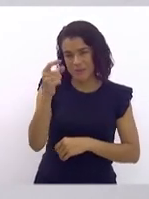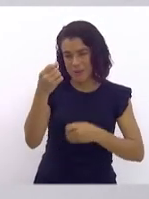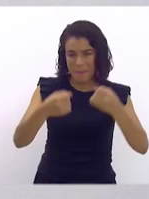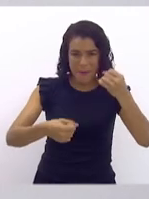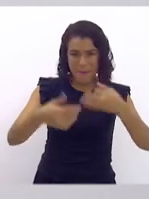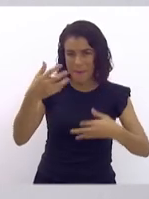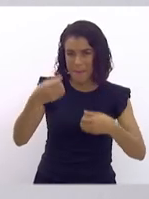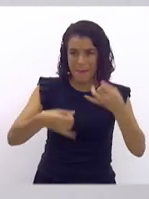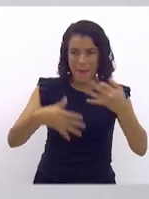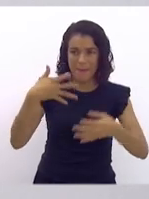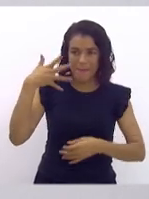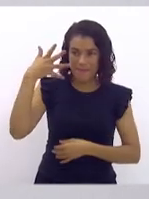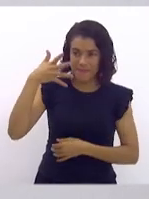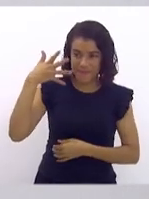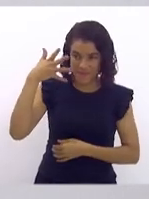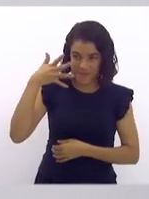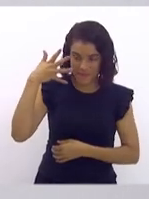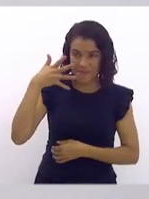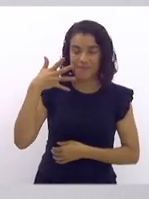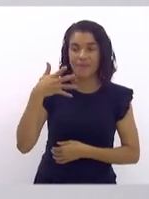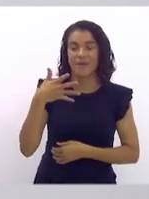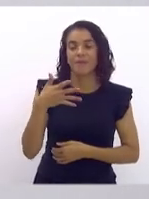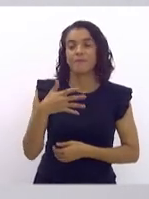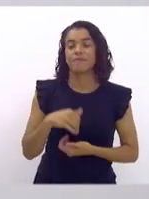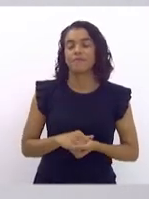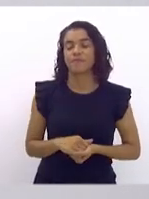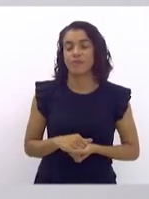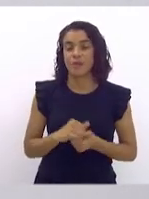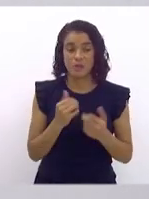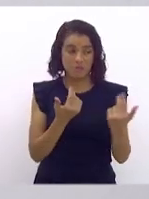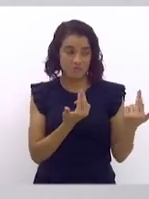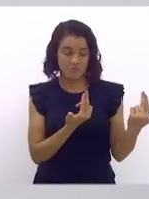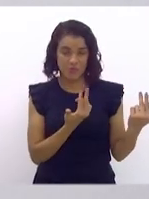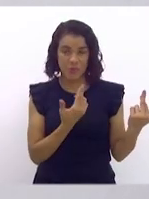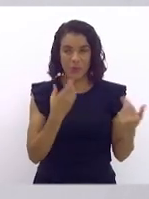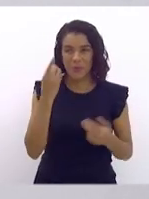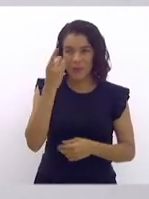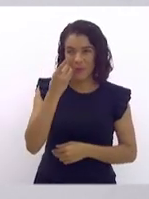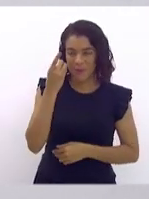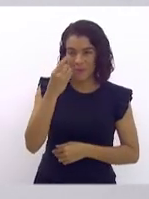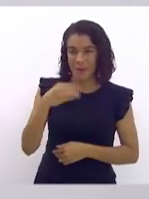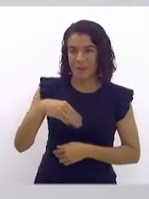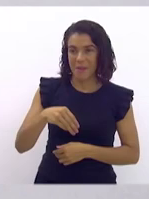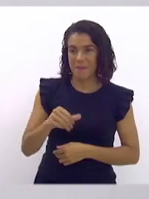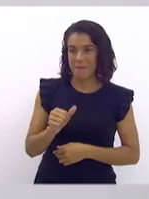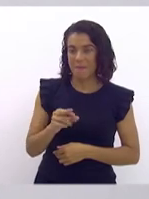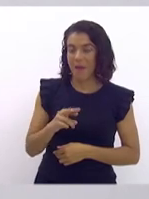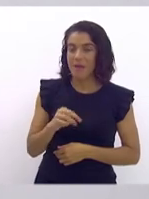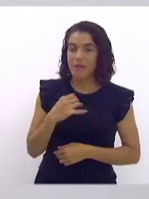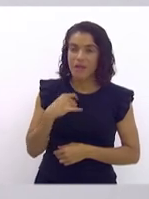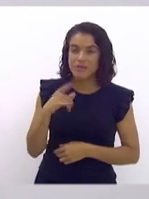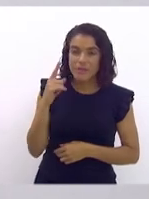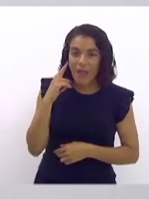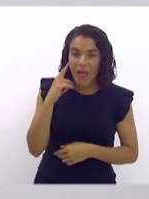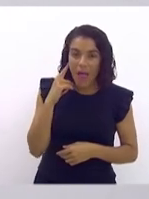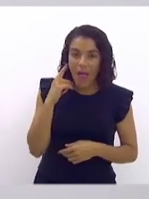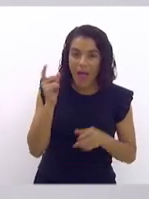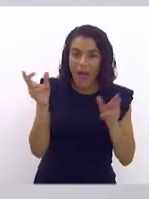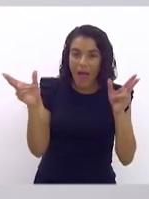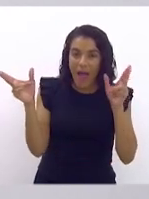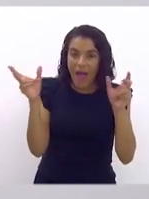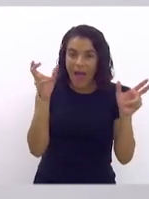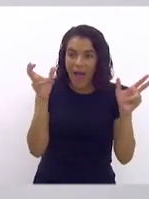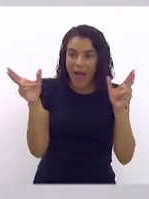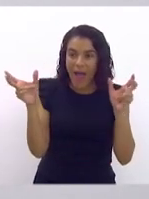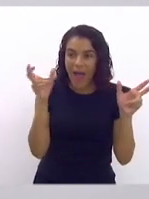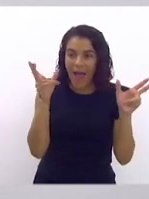e aí eu faço das palavras da deputada Marta Rocha, minha, nós ficamos aqui com os zumbidos, mas foi em